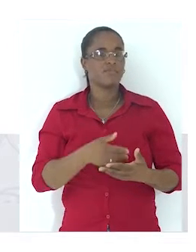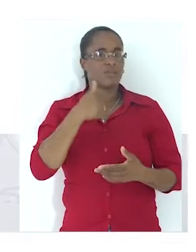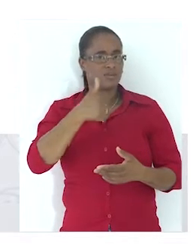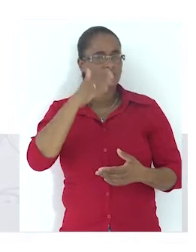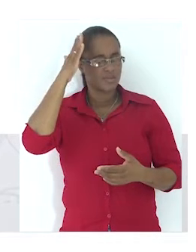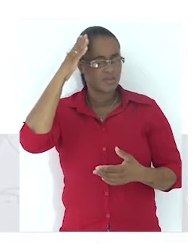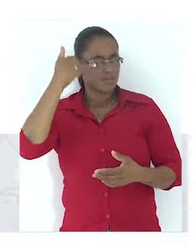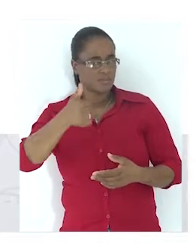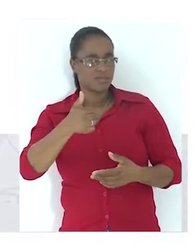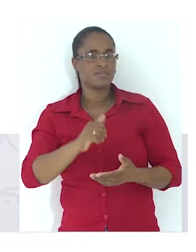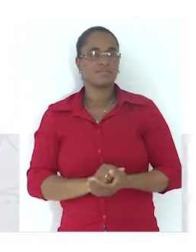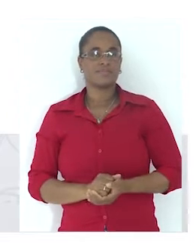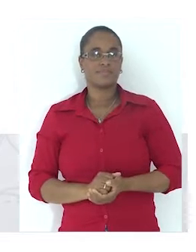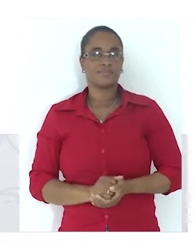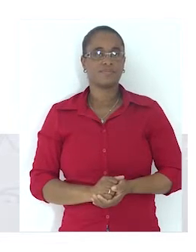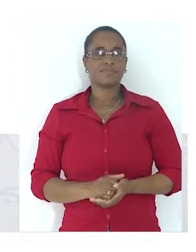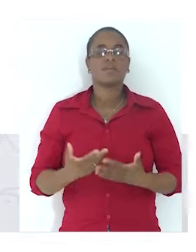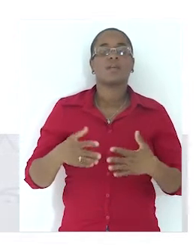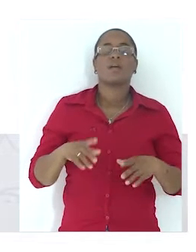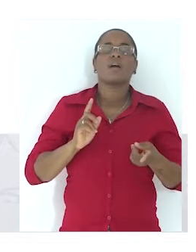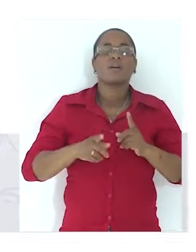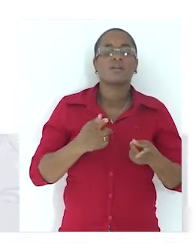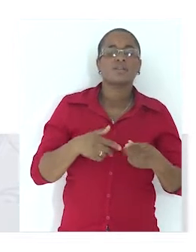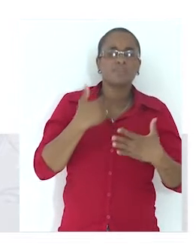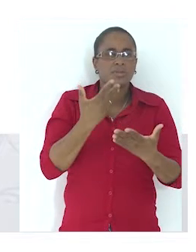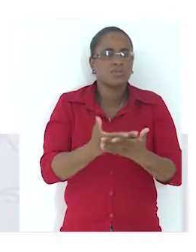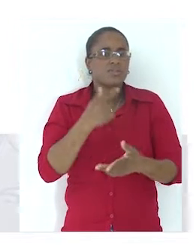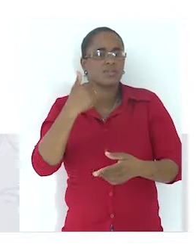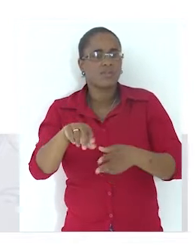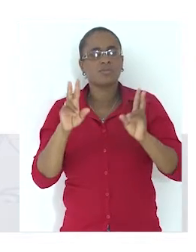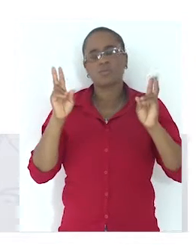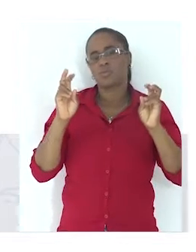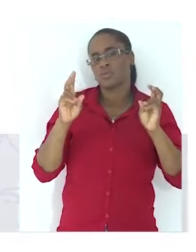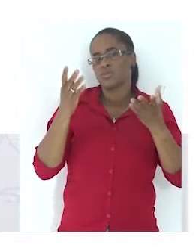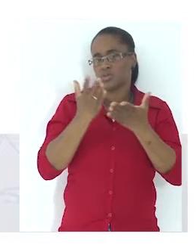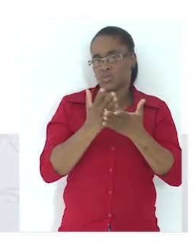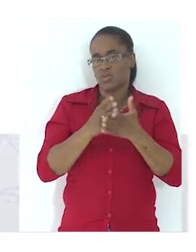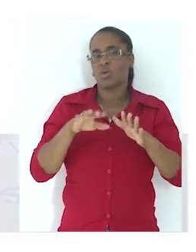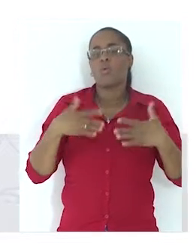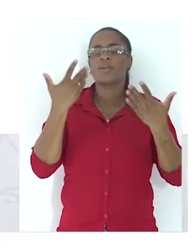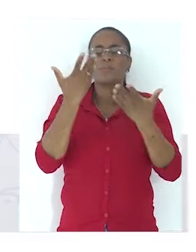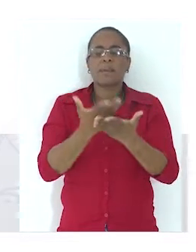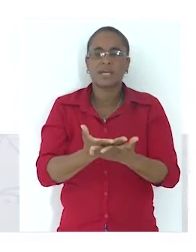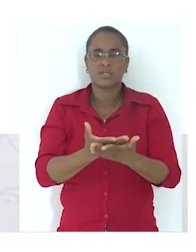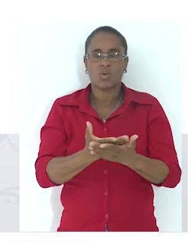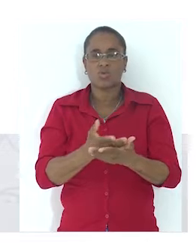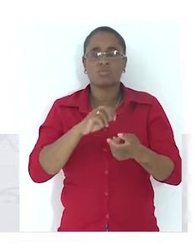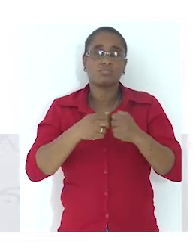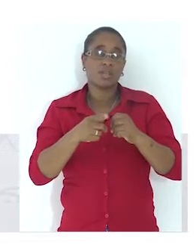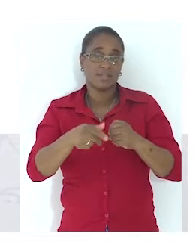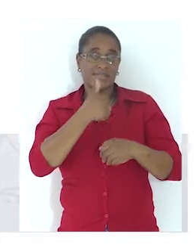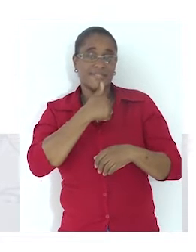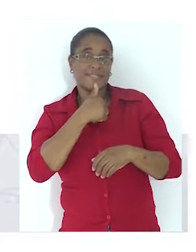cheio de saberes. Que implicações tiveram no contexto escolar? Quais são as implicações que essa